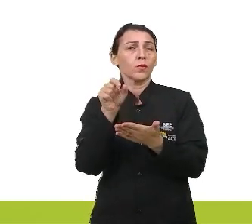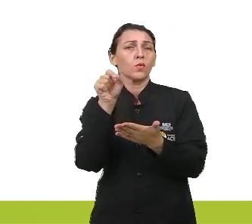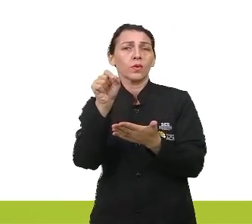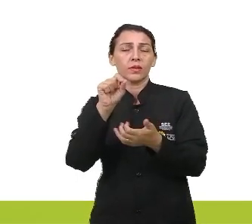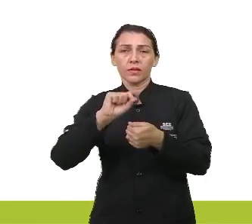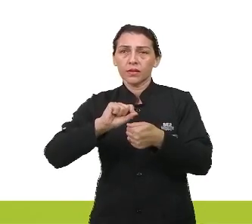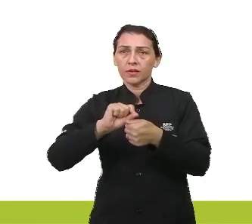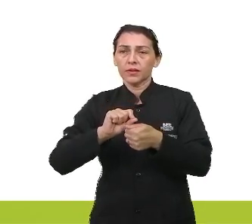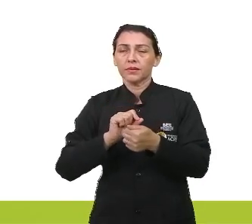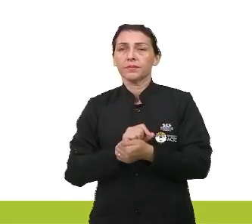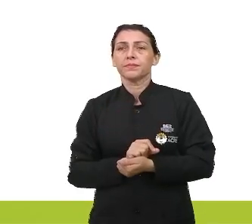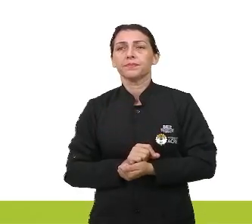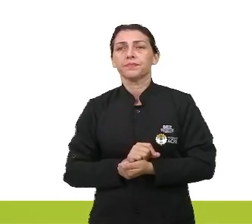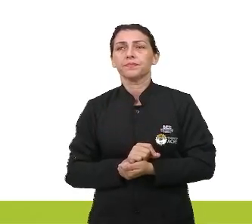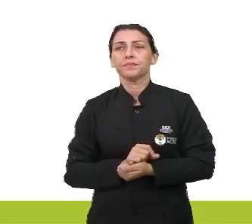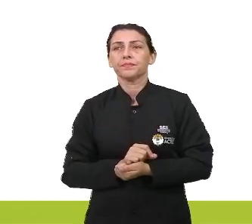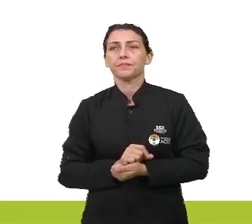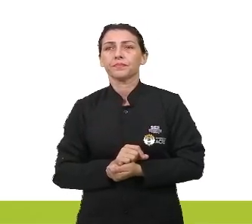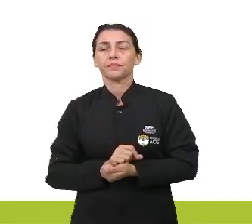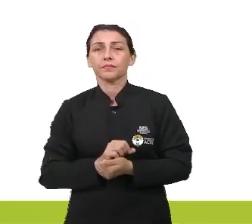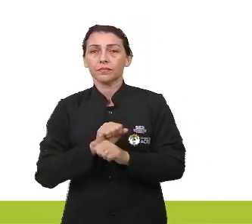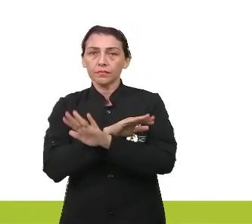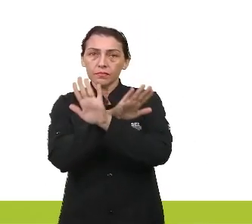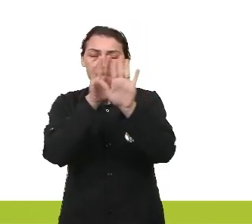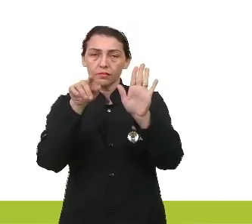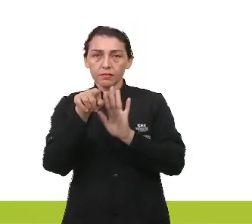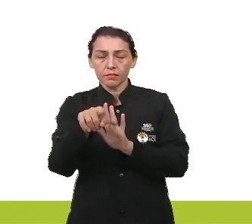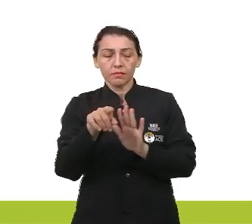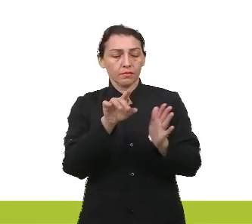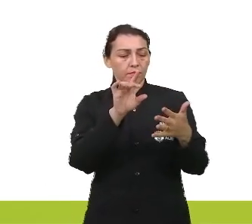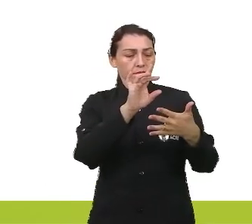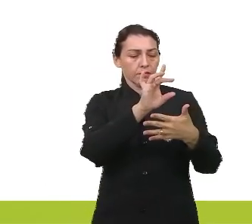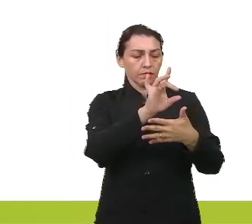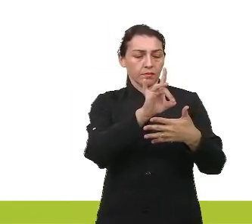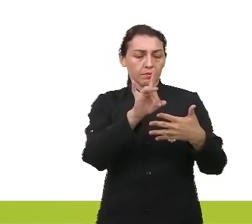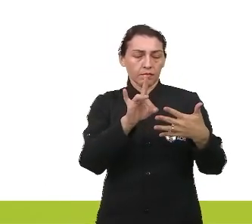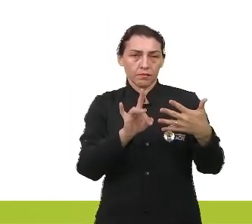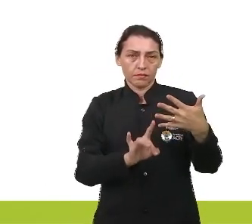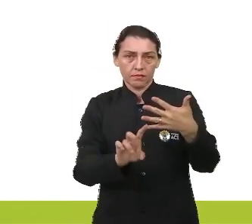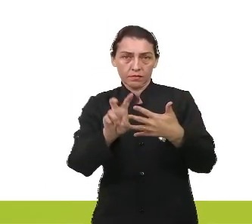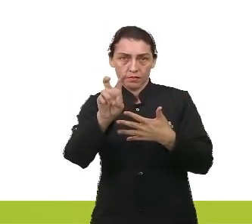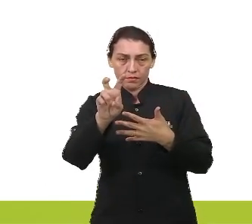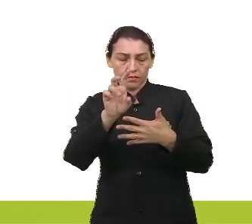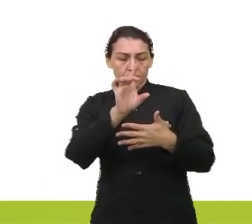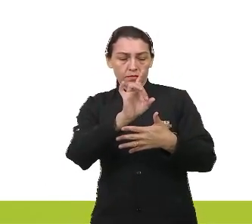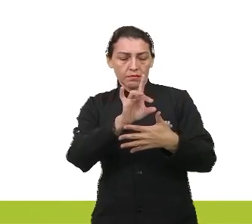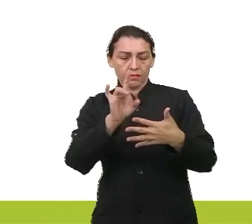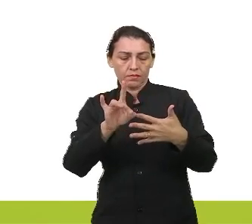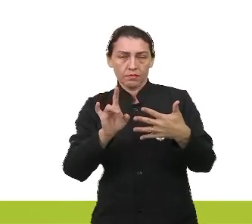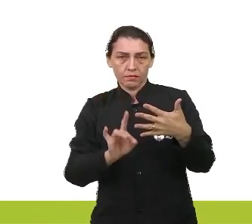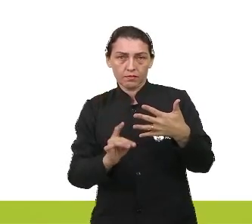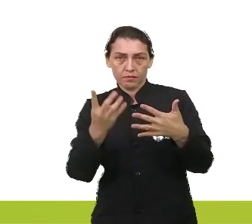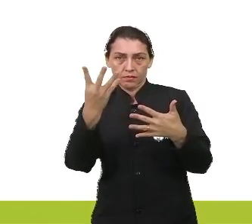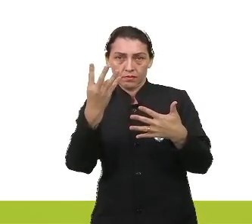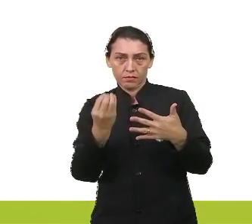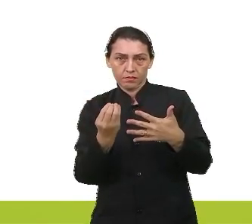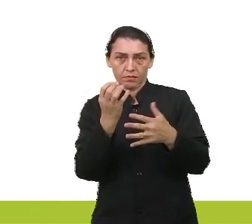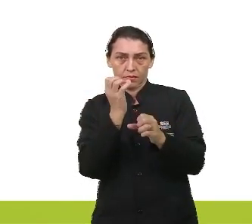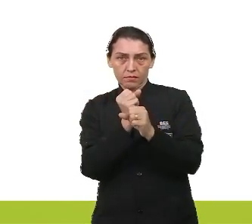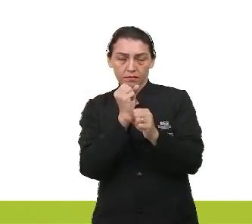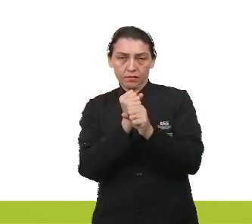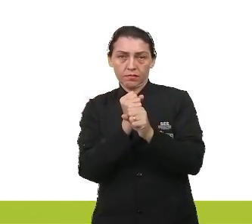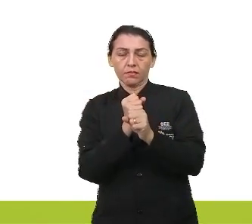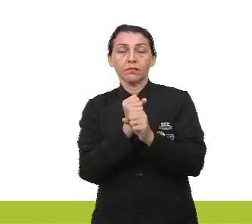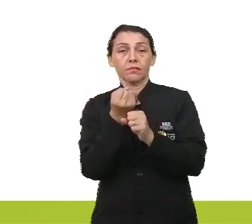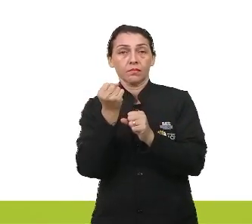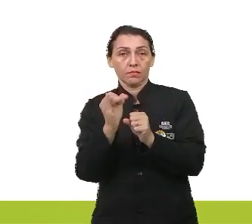será feito? Pessoal, é bom deixar claro para vocês que cada item são 5 itens, cada item vale 40 pontos. Então, se